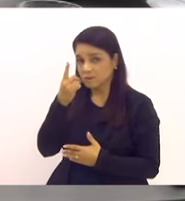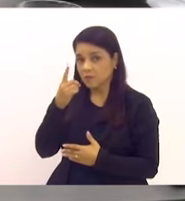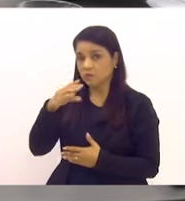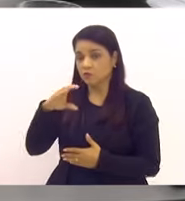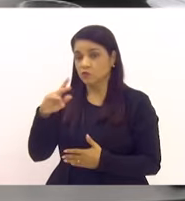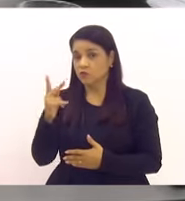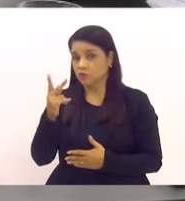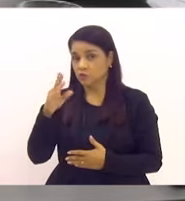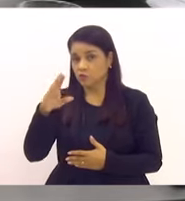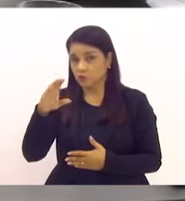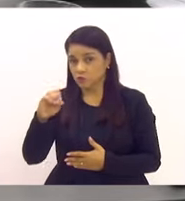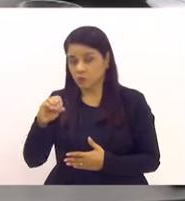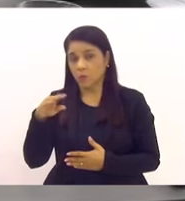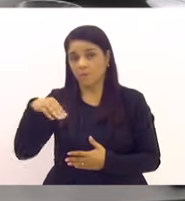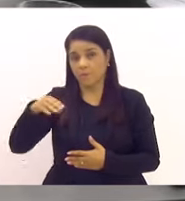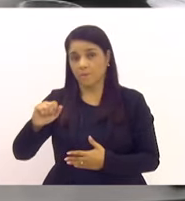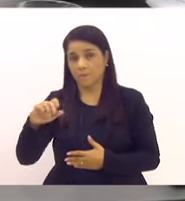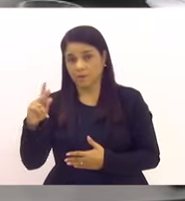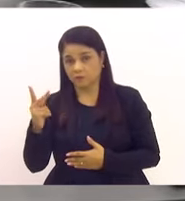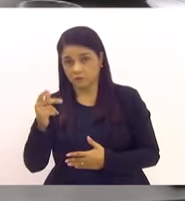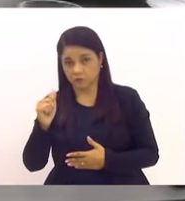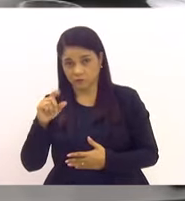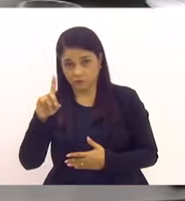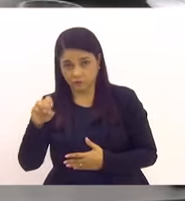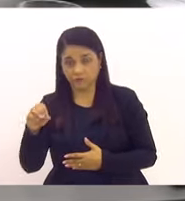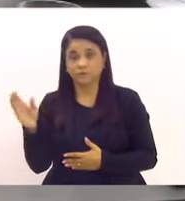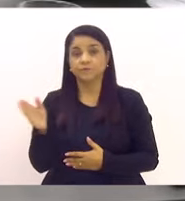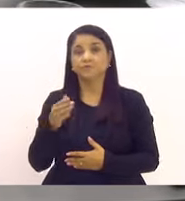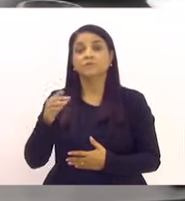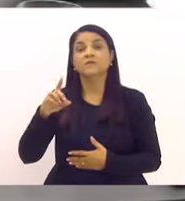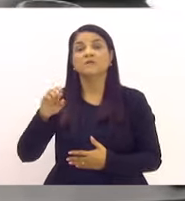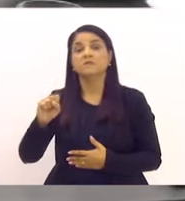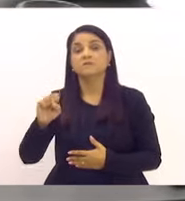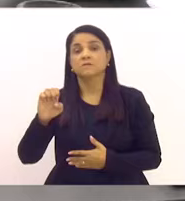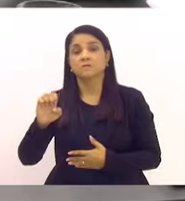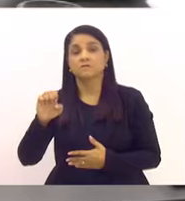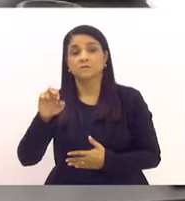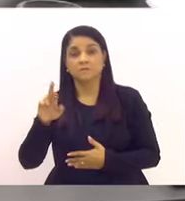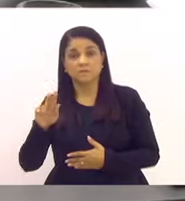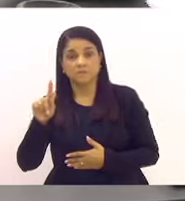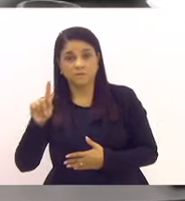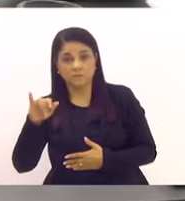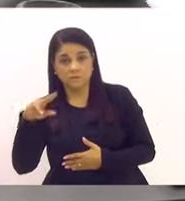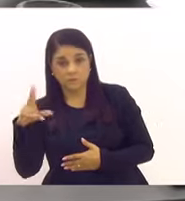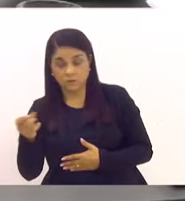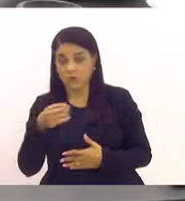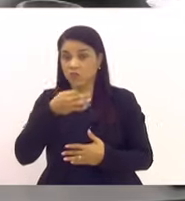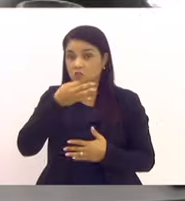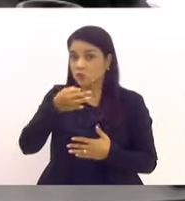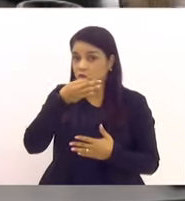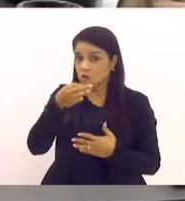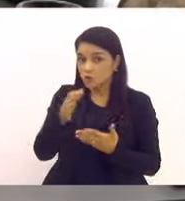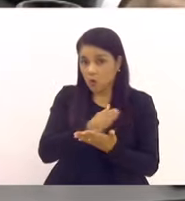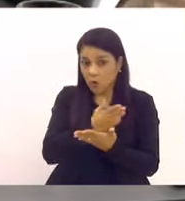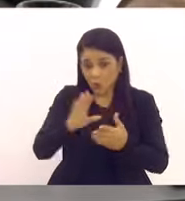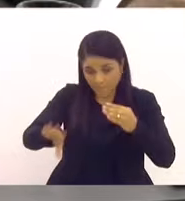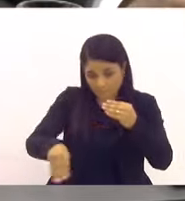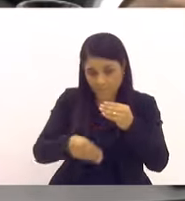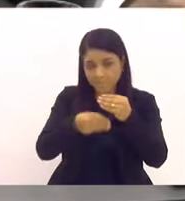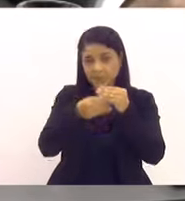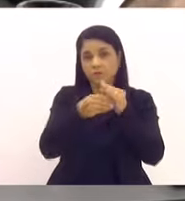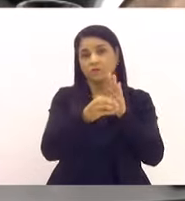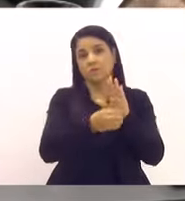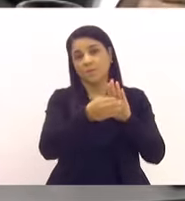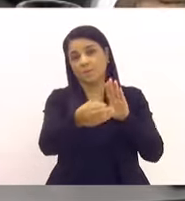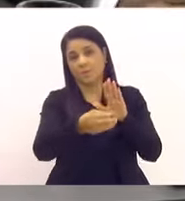Chico Machado, com o deputado Serginho, e algumas sugestões deles foram incorporadas no novo parecer de